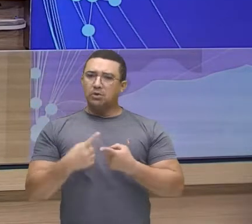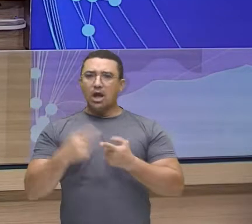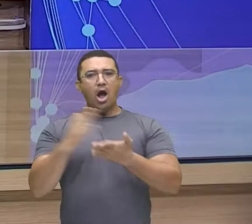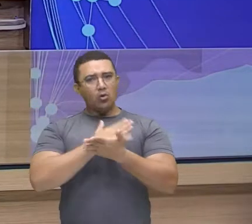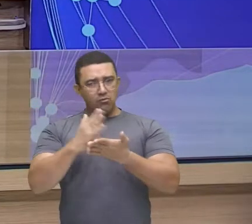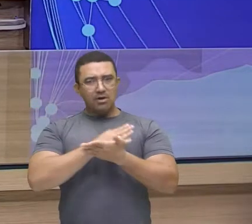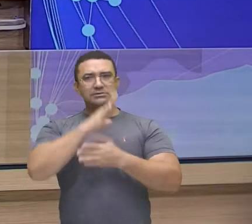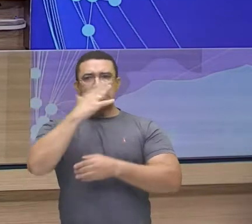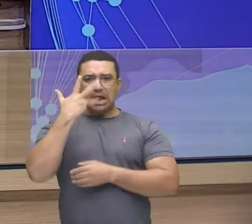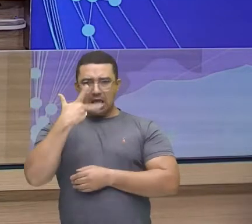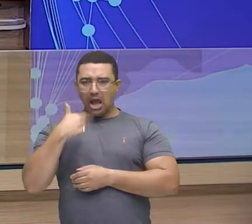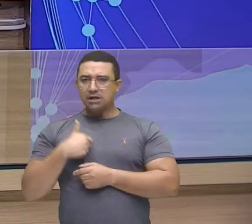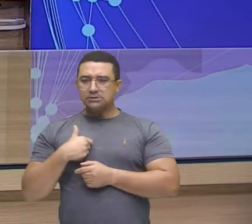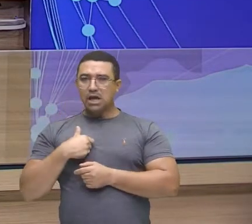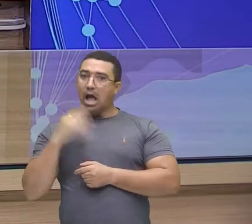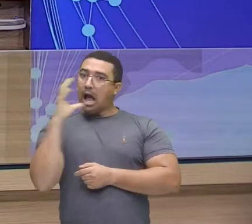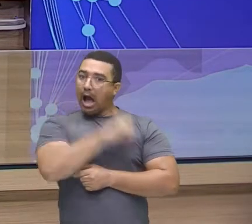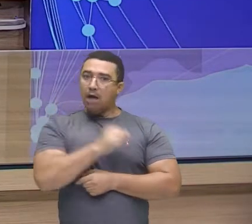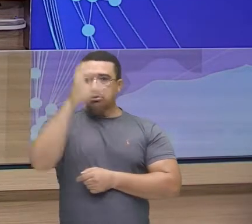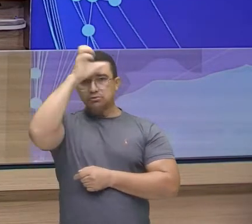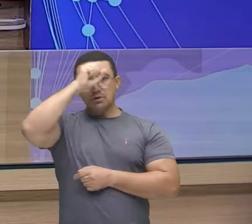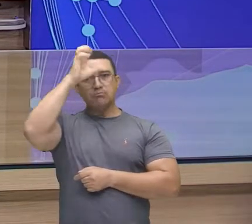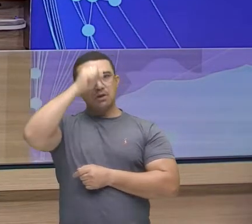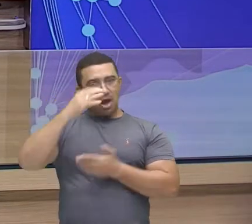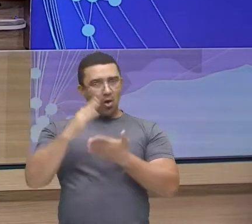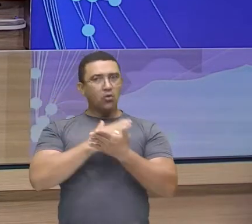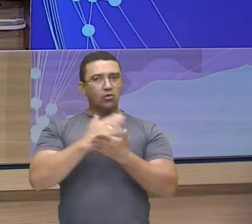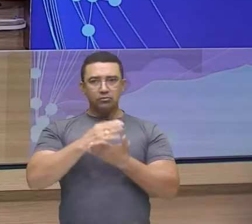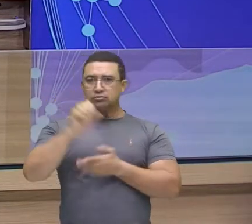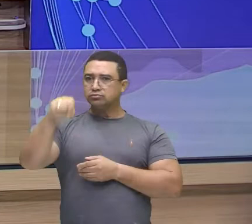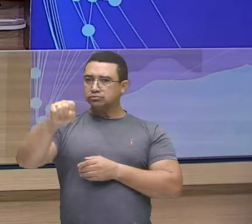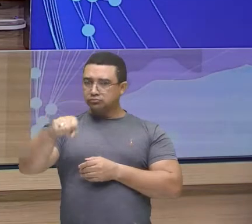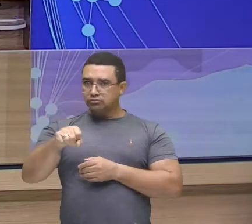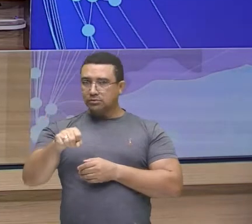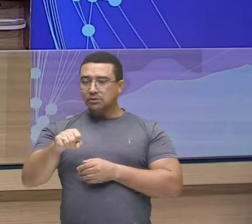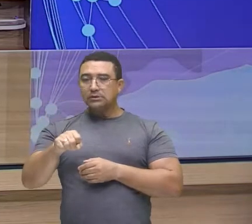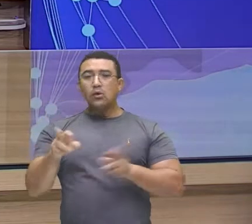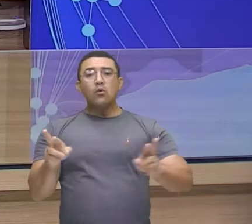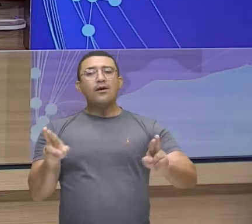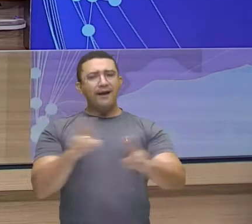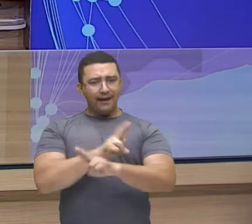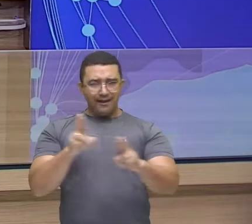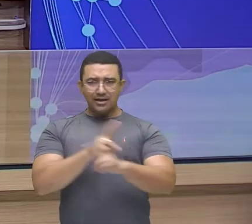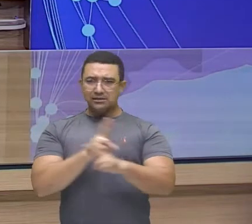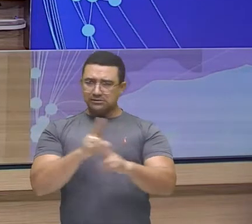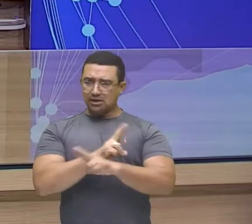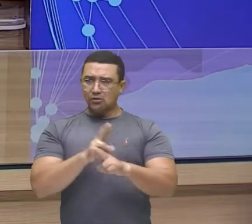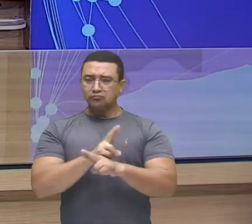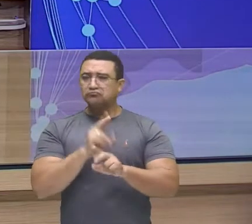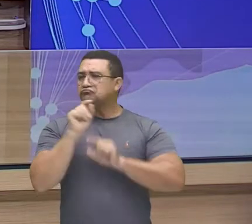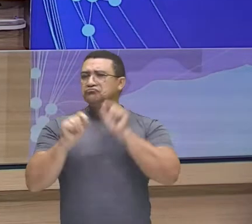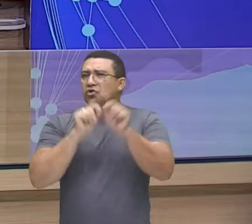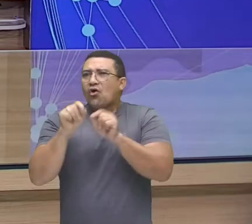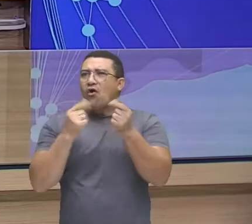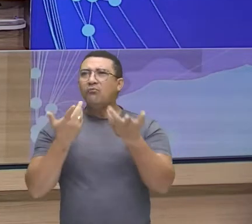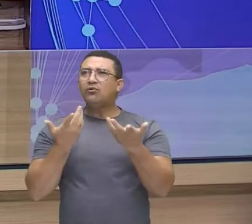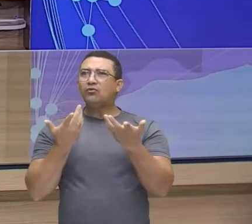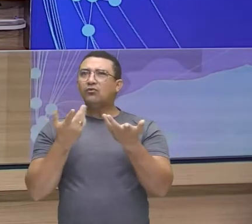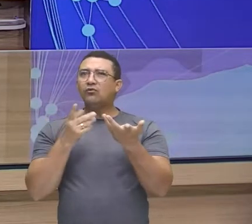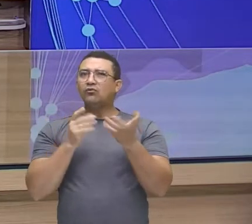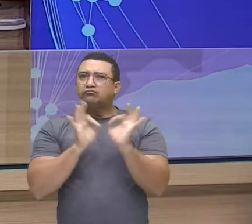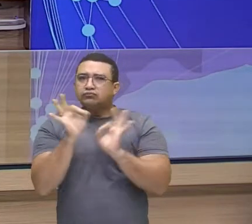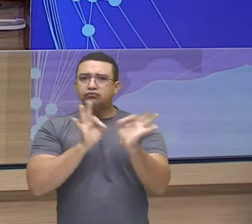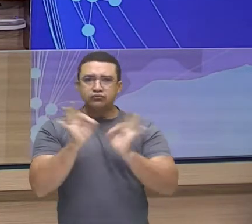entendimento, né? Ela é mais rápida no aprendizado. Então, esse relacionamento, a gente não tem como fazer uma ligação, mas